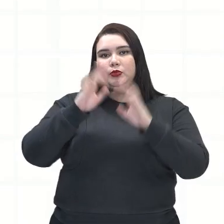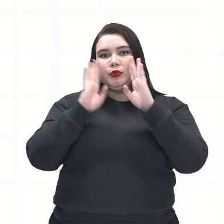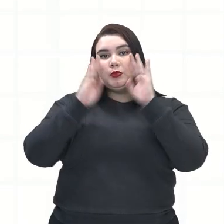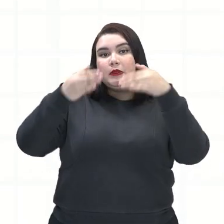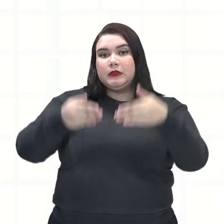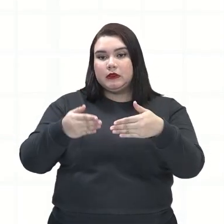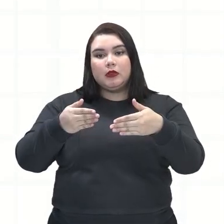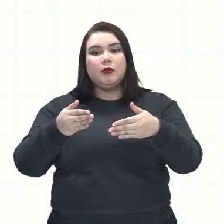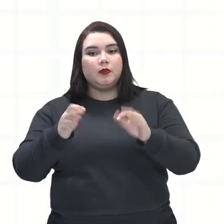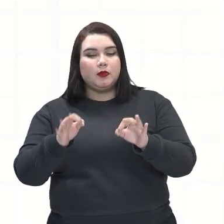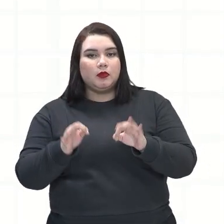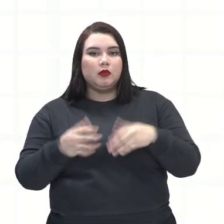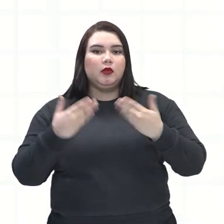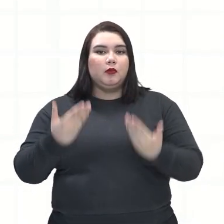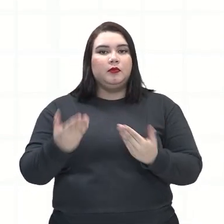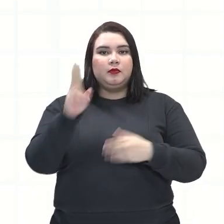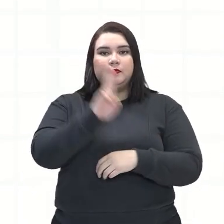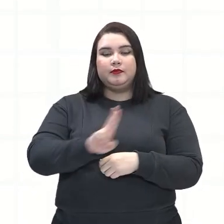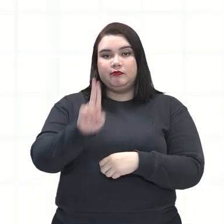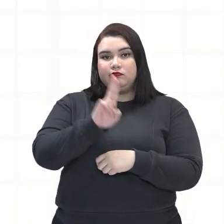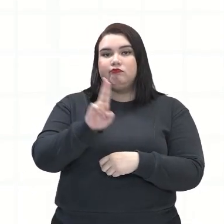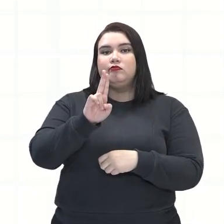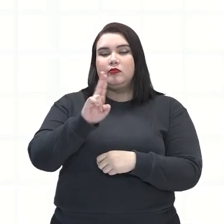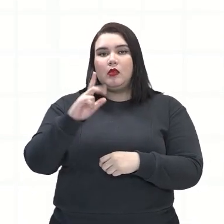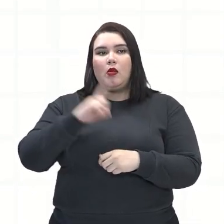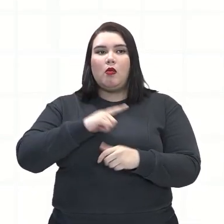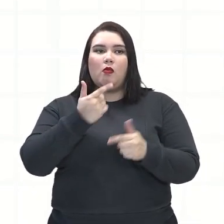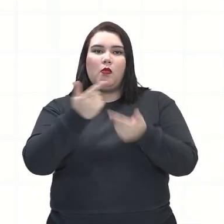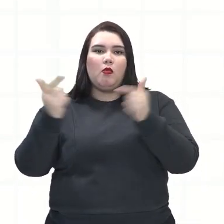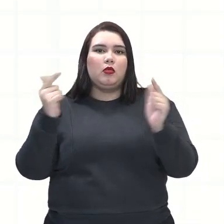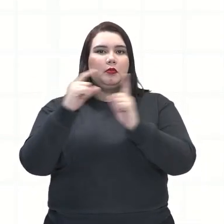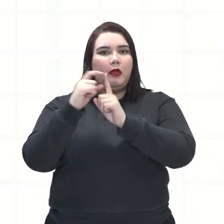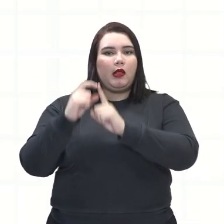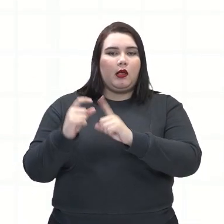meios aí, né? Uma xícara, né? Uma garrafa,